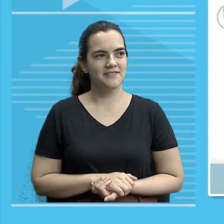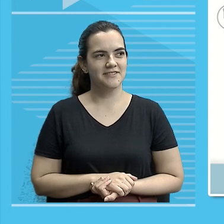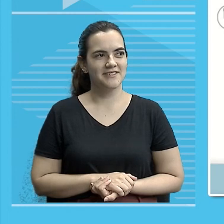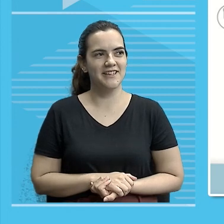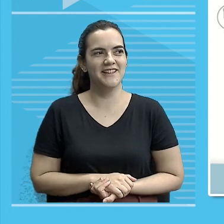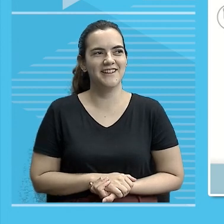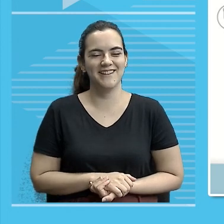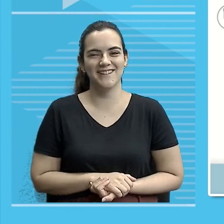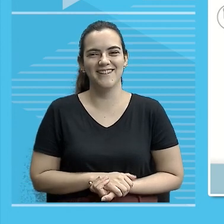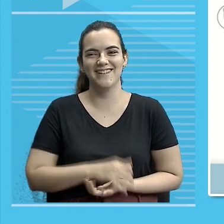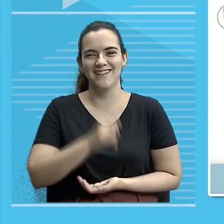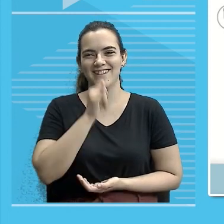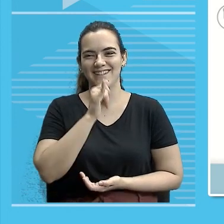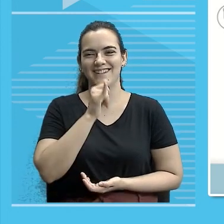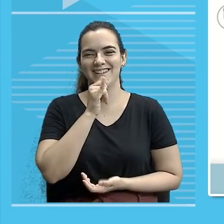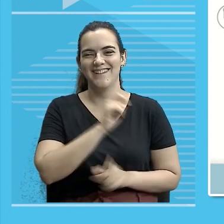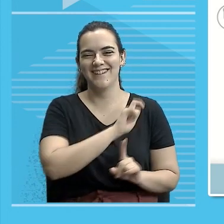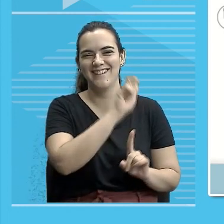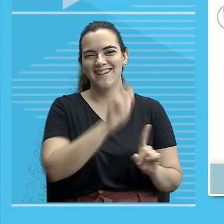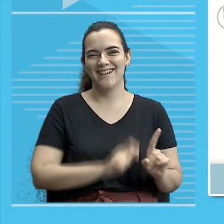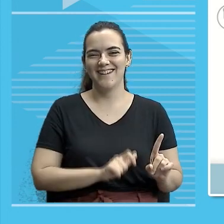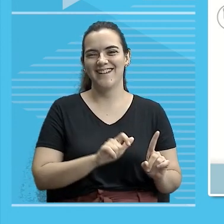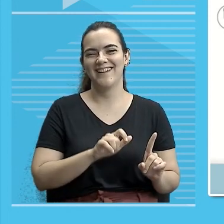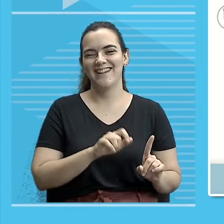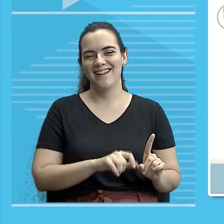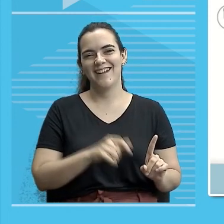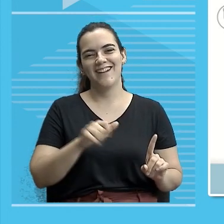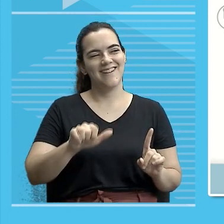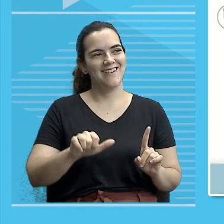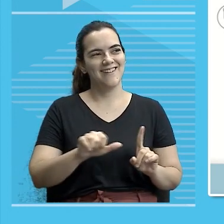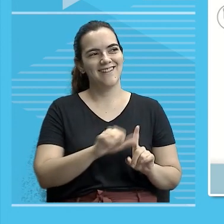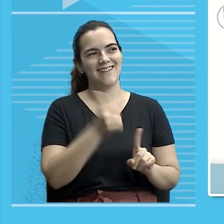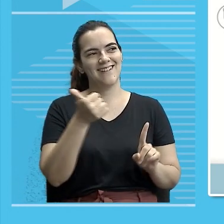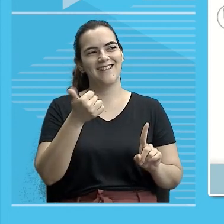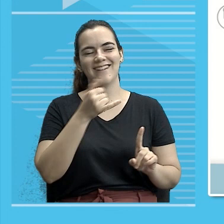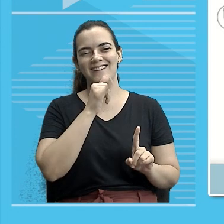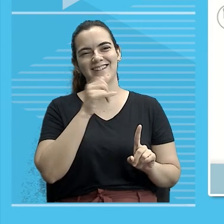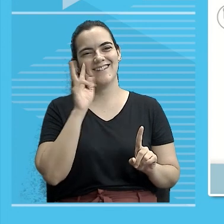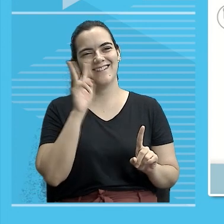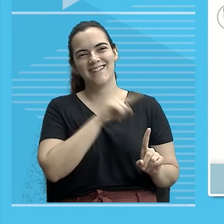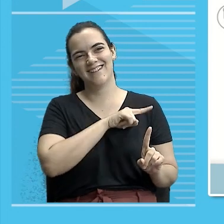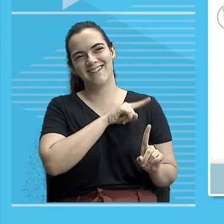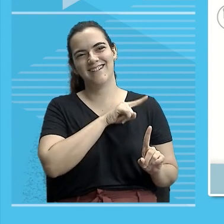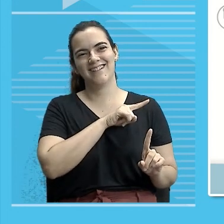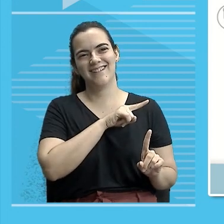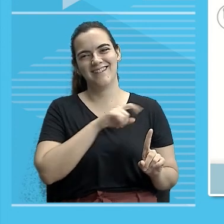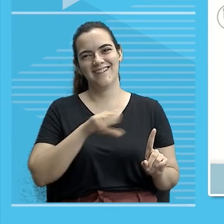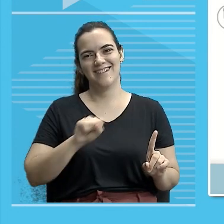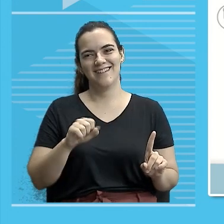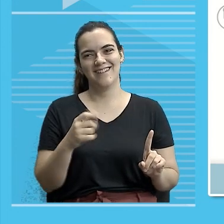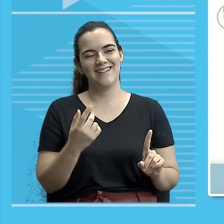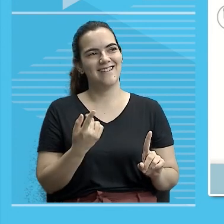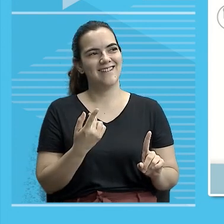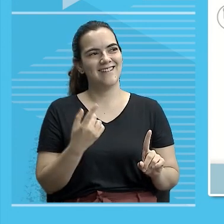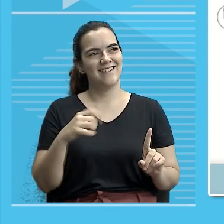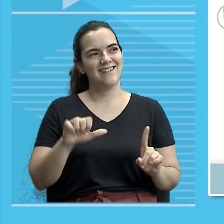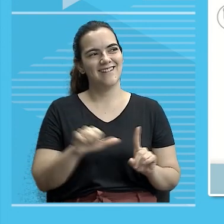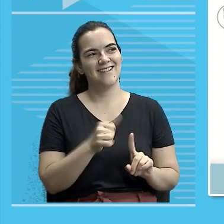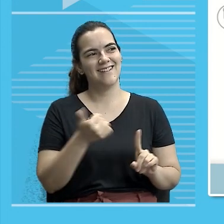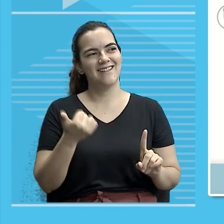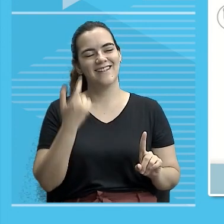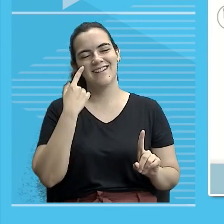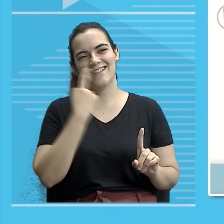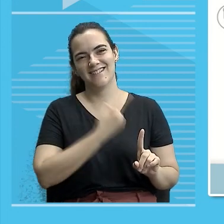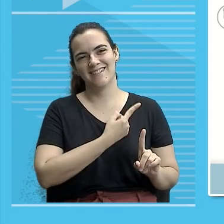primeiro Walter primeiro ó primeiro é o